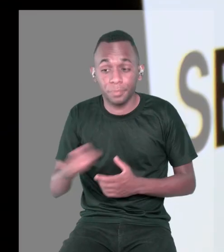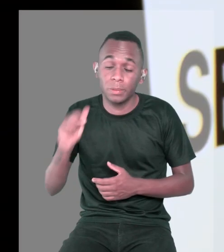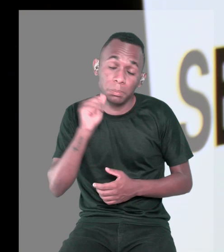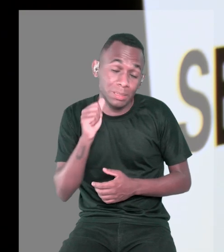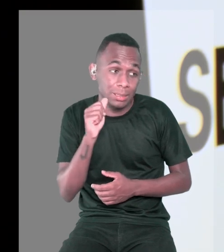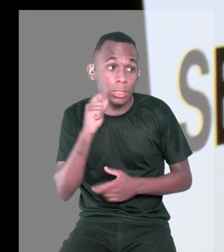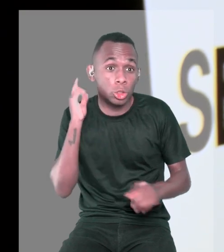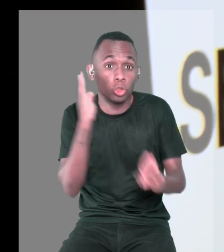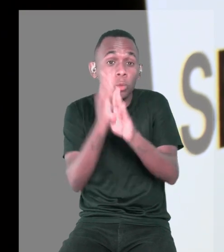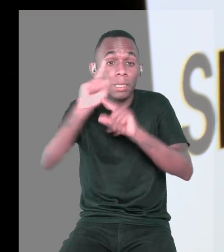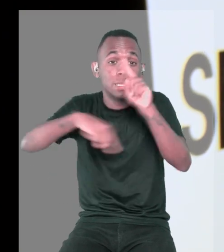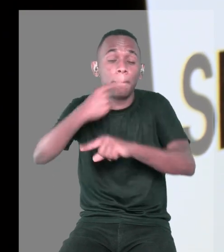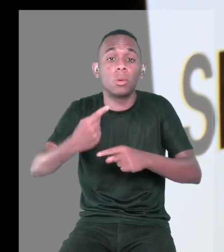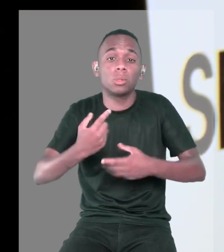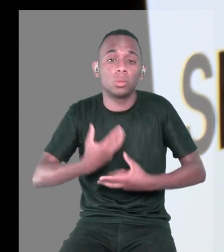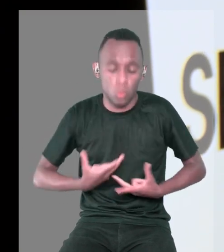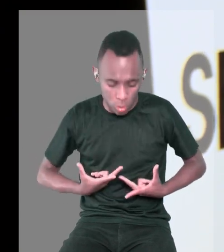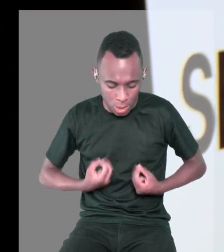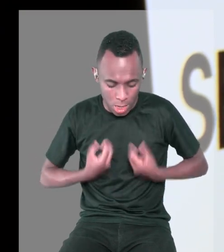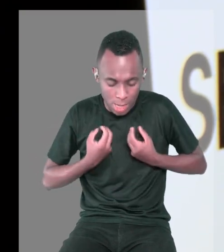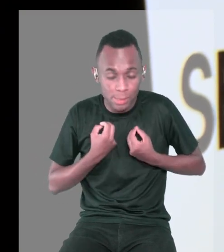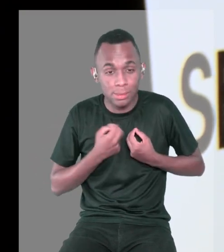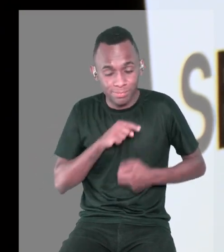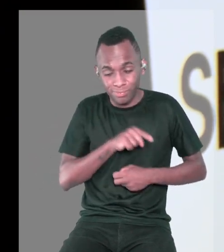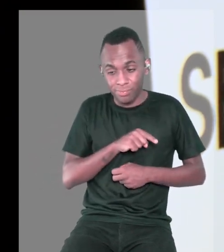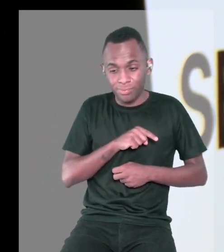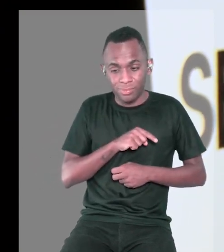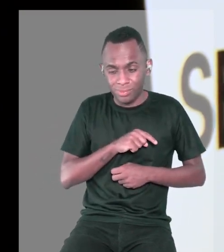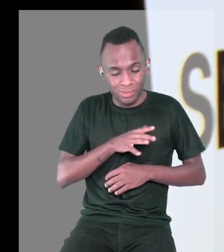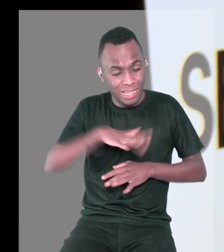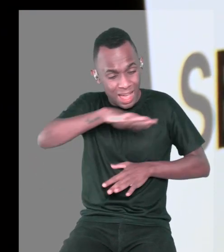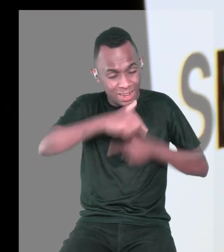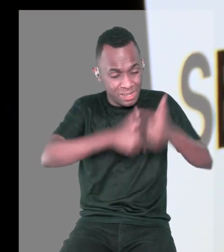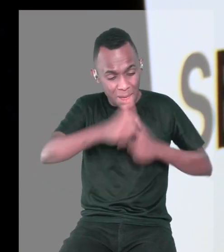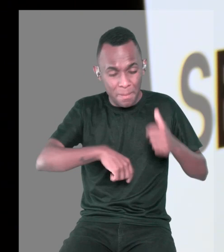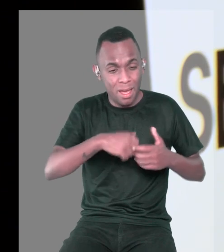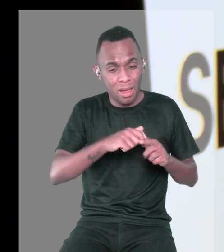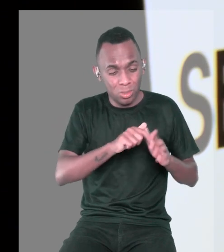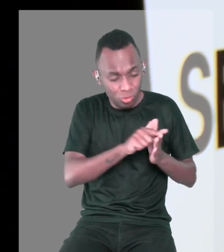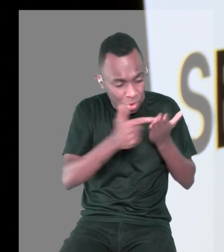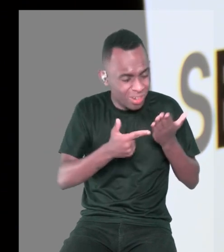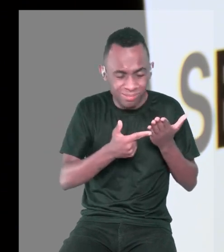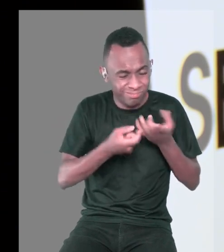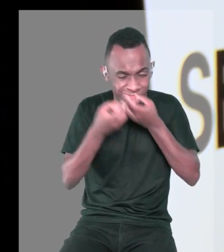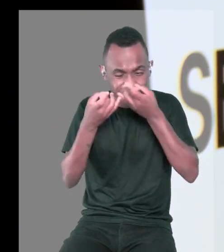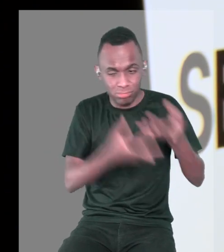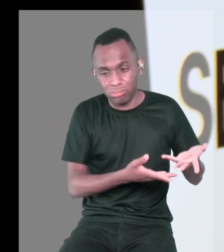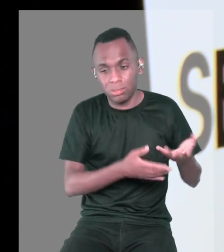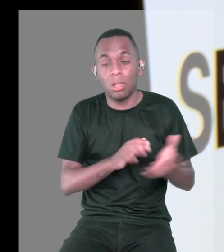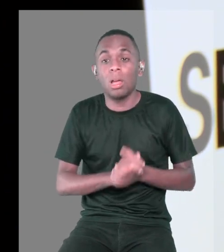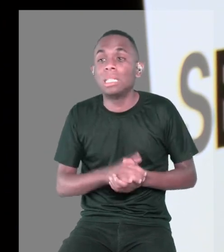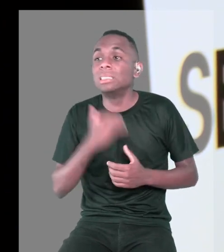novo. Doreen ainda descobriria um câncer. André abdica do jornalismo, sai da revista